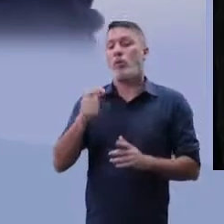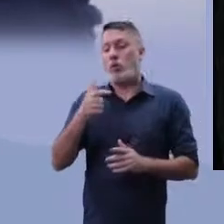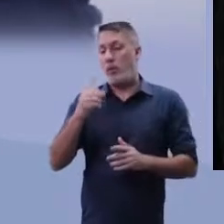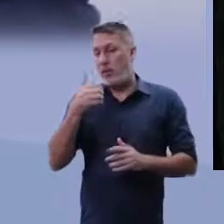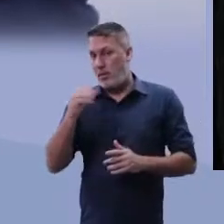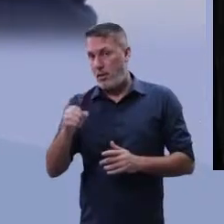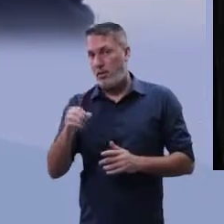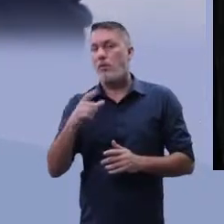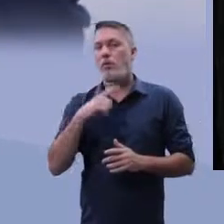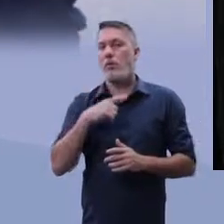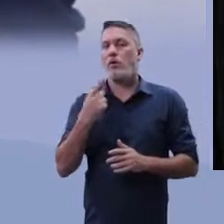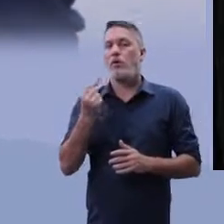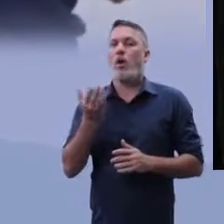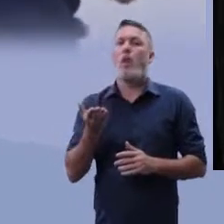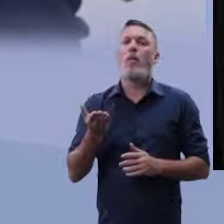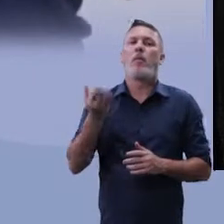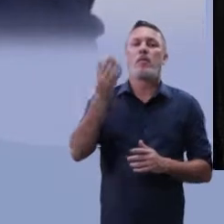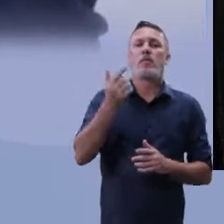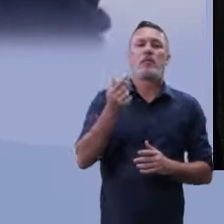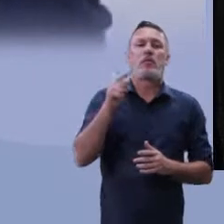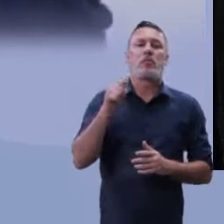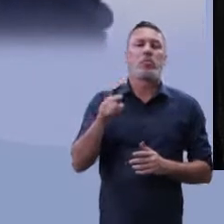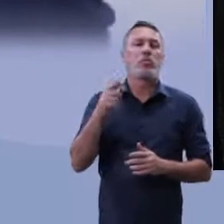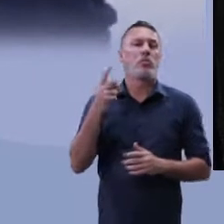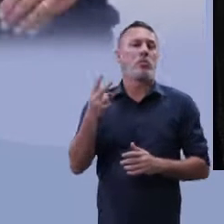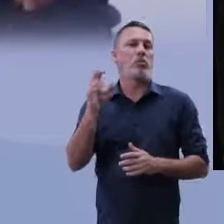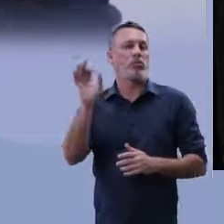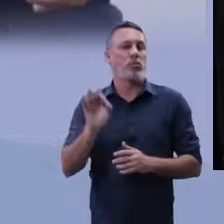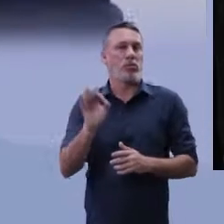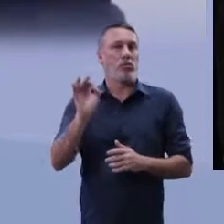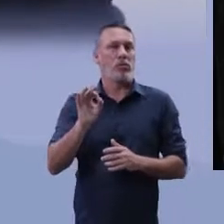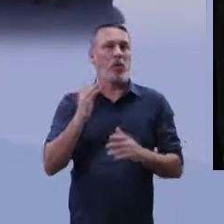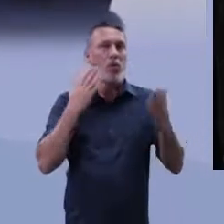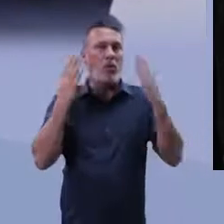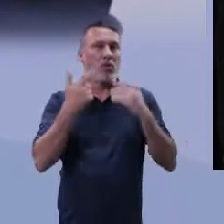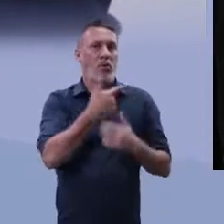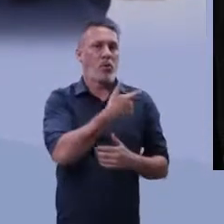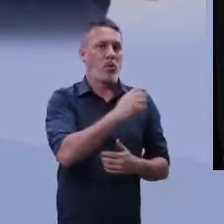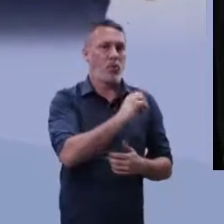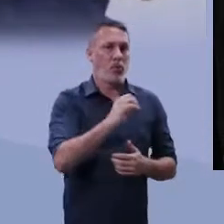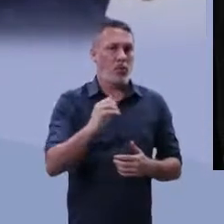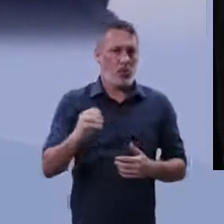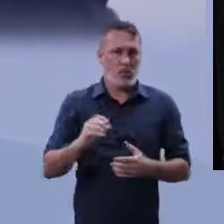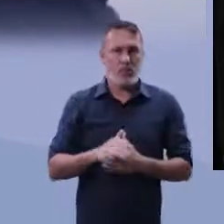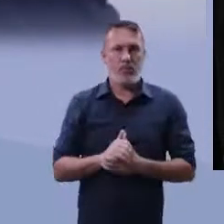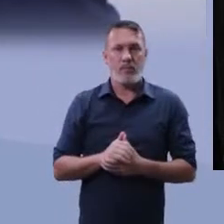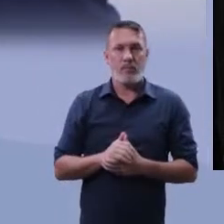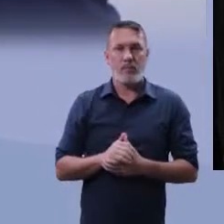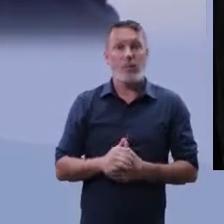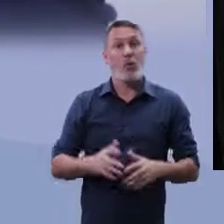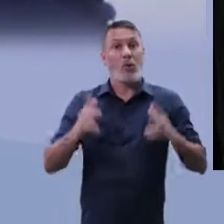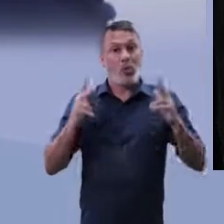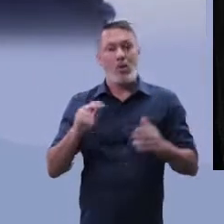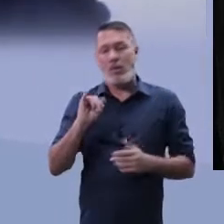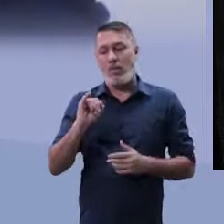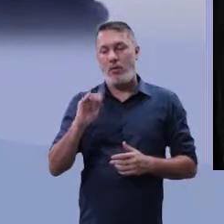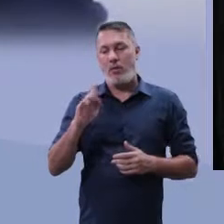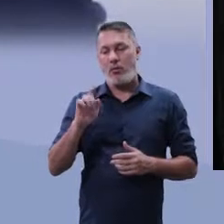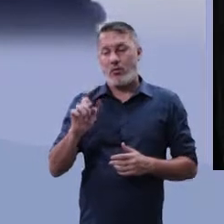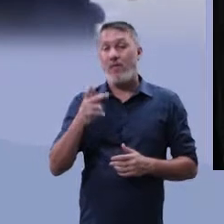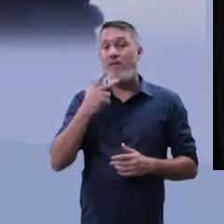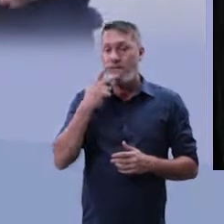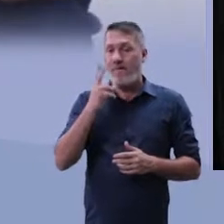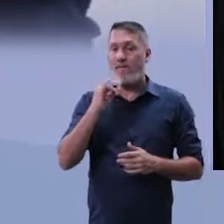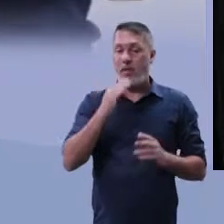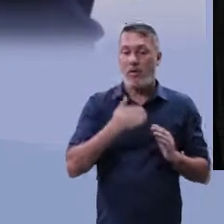anos, mostrou que em 2010 esse valor teve um aumento de 7,2% em relação a 2000. Esse